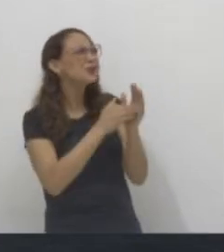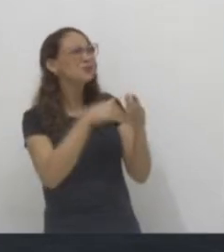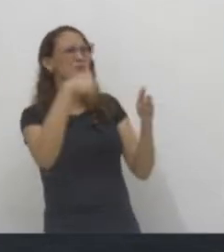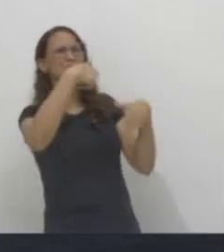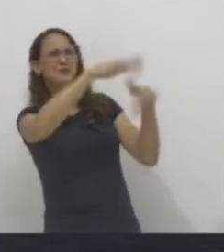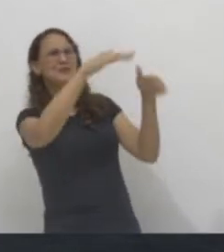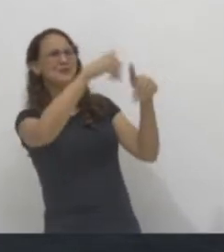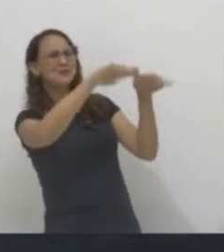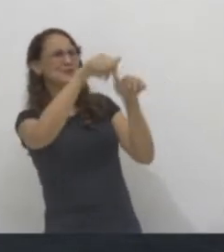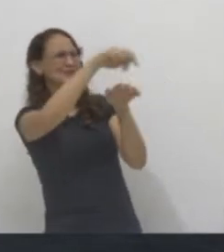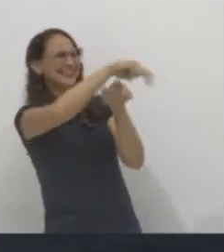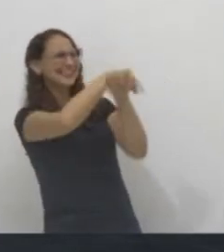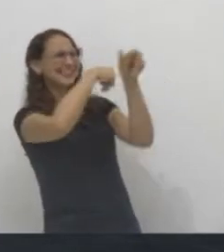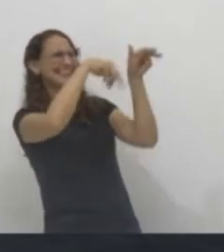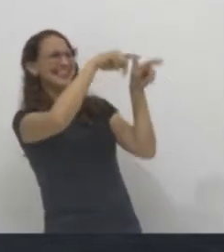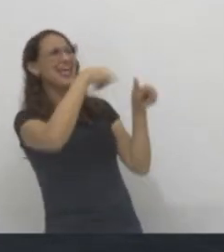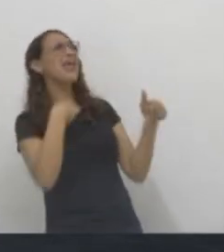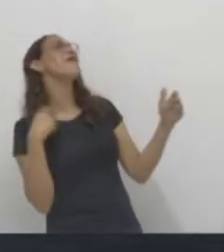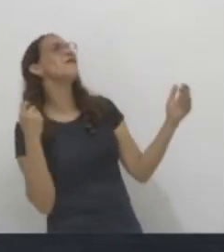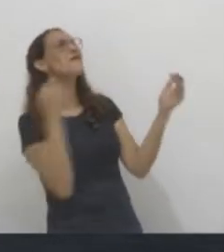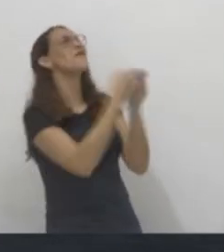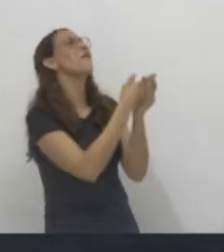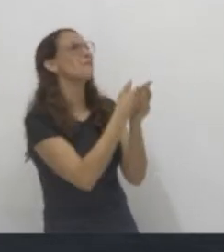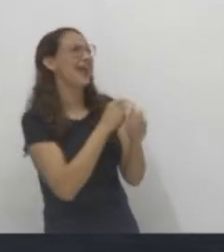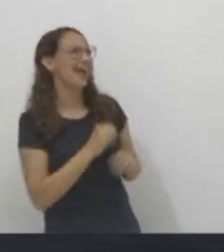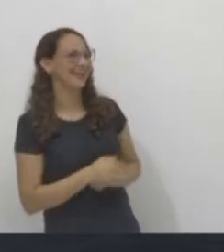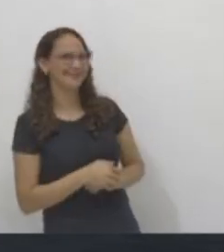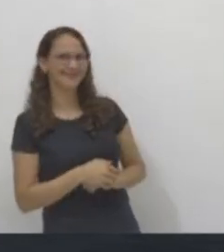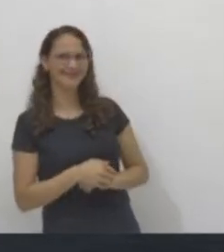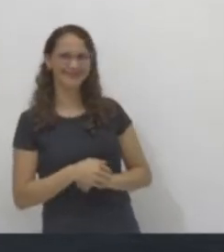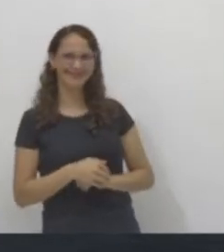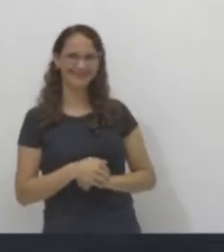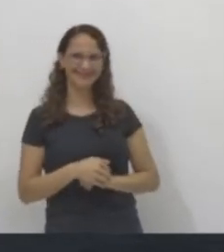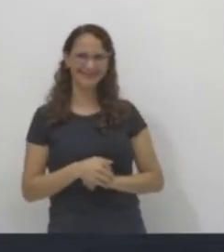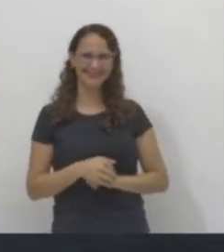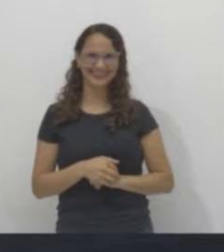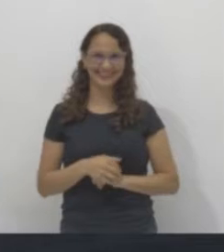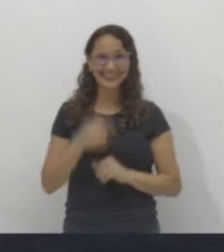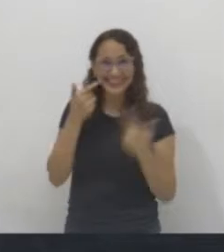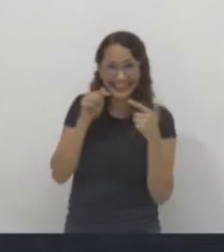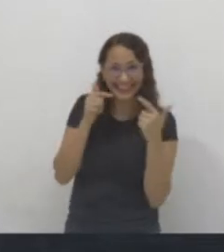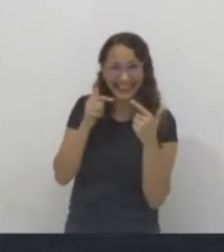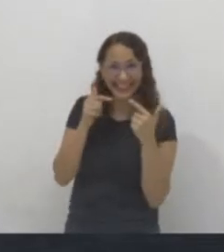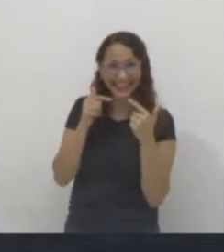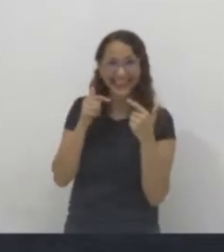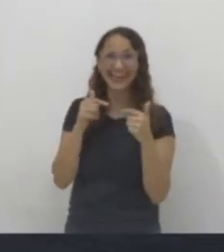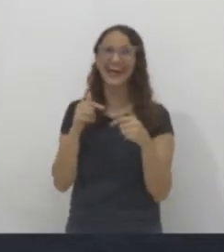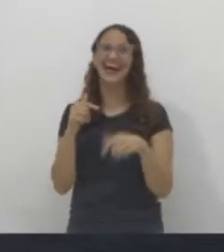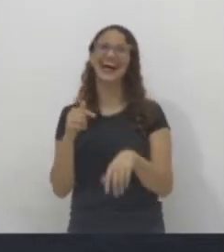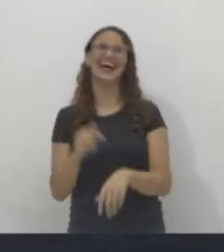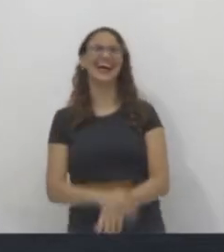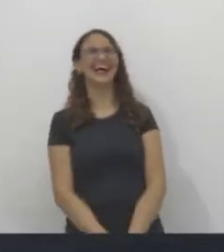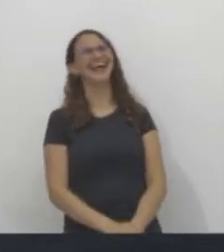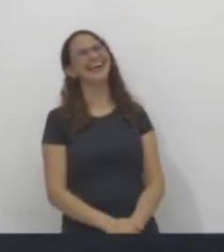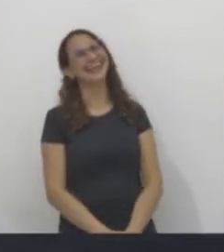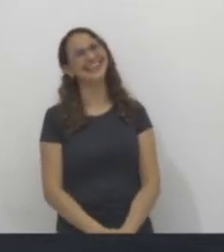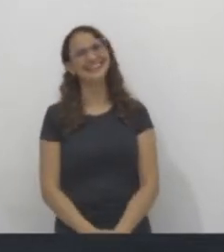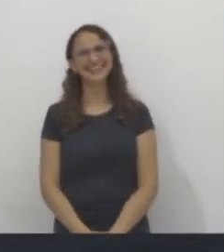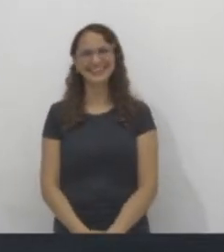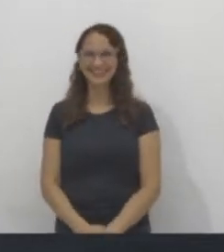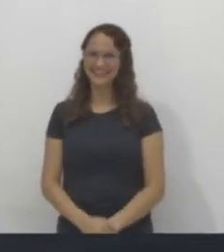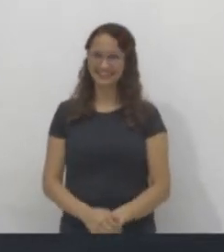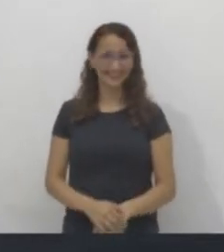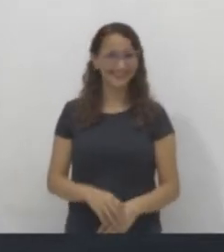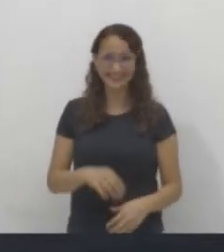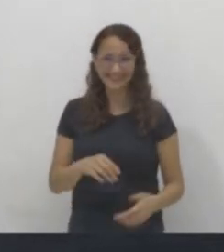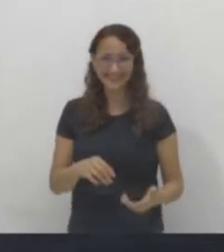descendo porque eu vou comprar. Deu? Deu pra rir? Puxa, gente, mas vocês